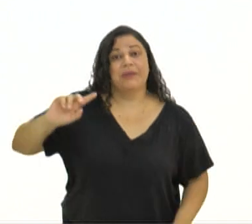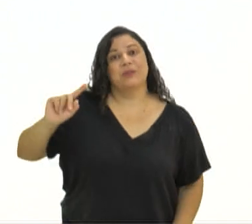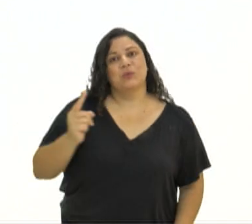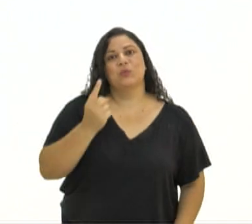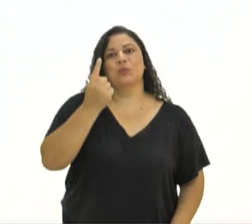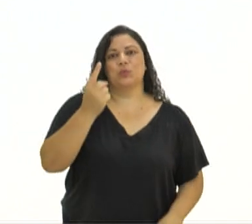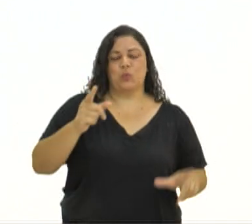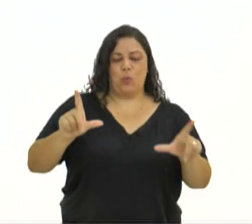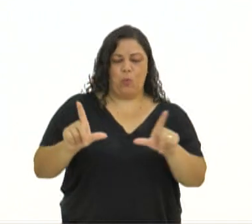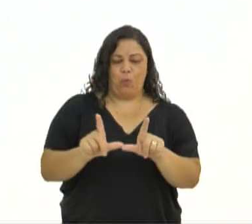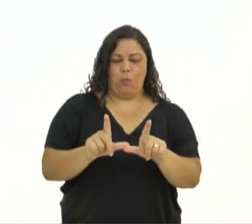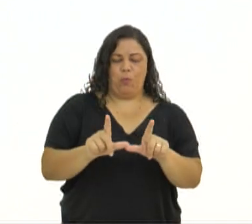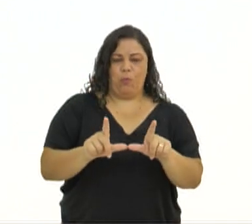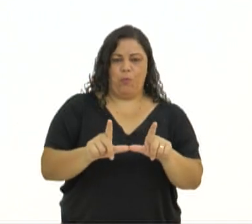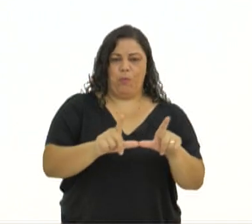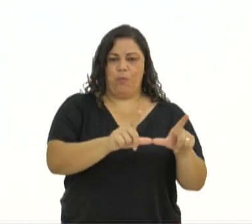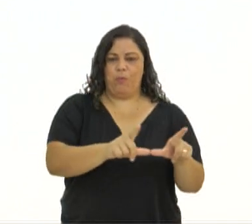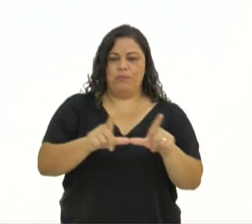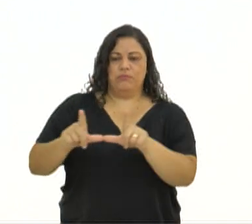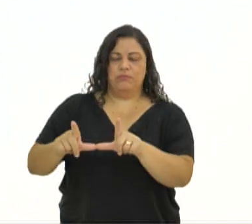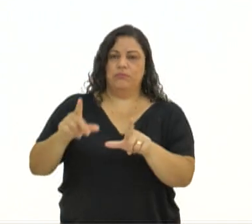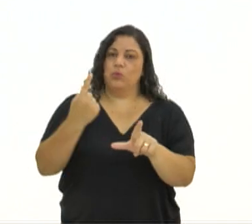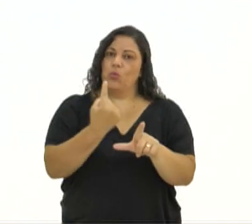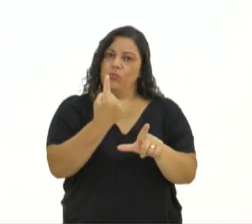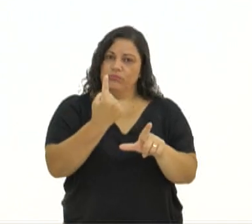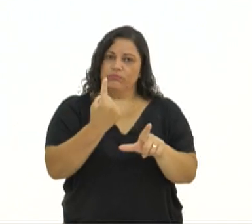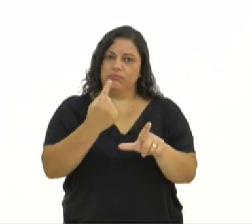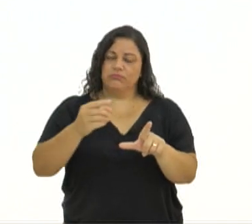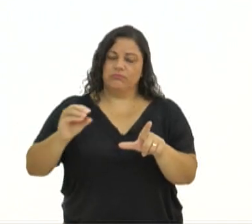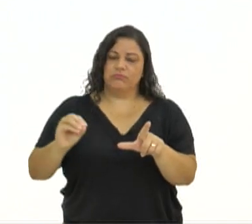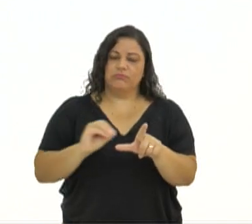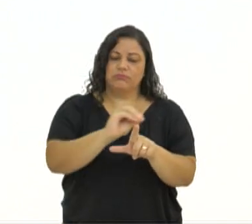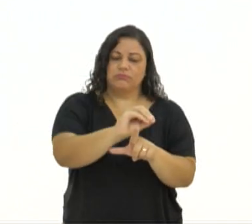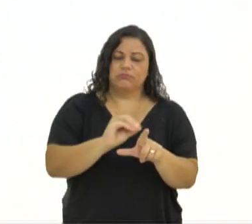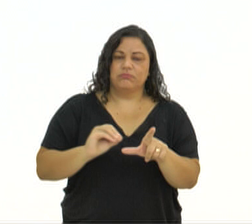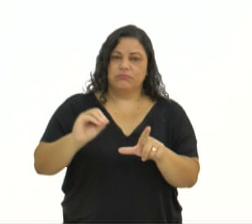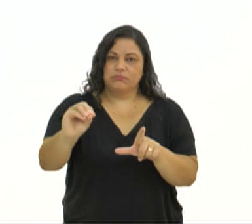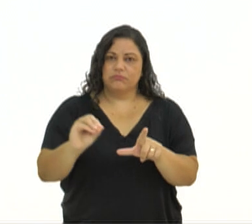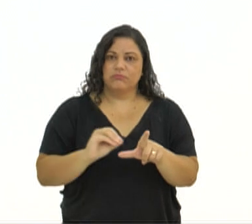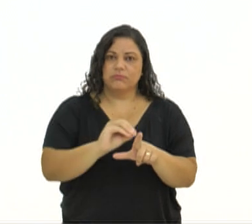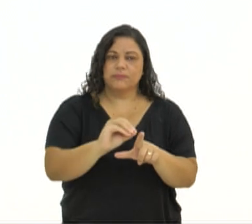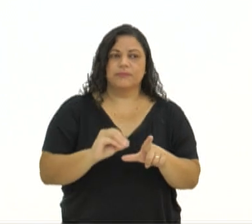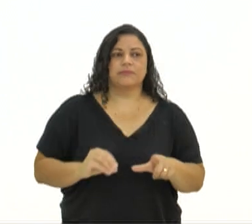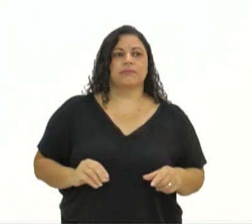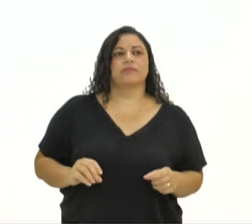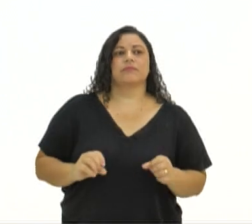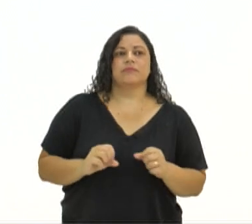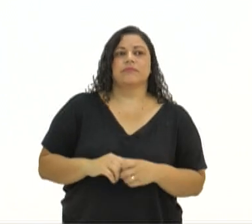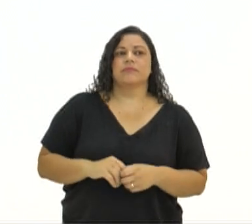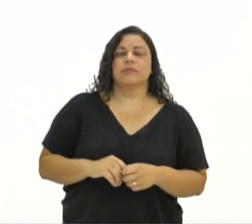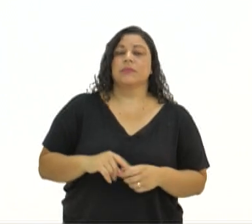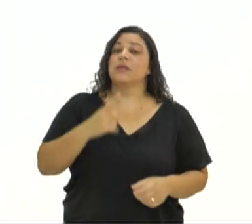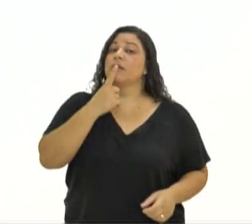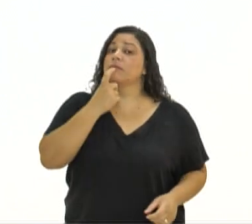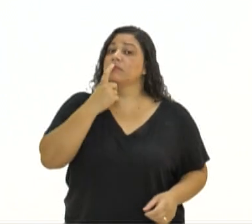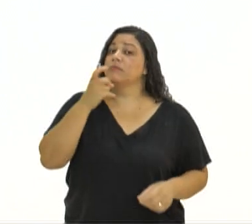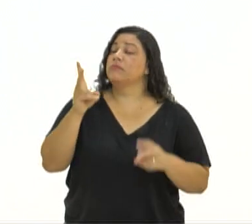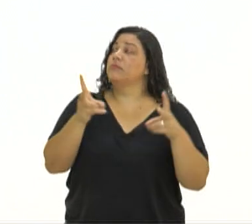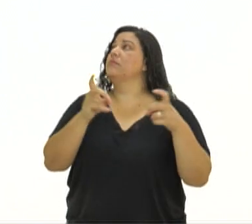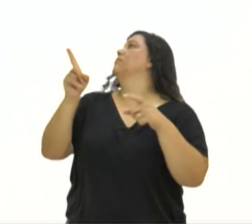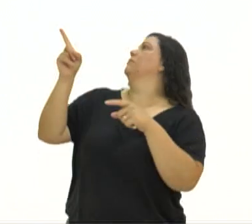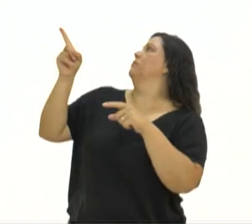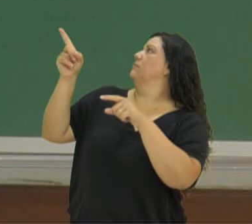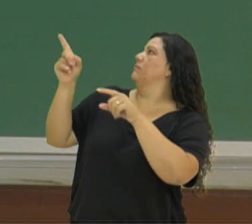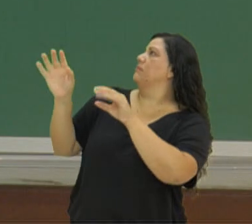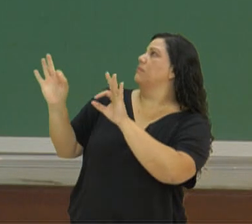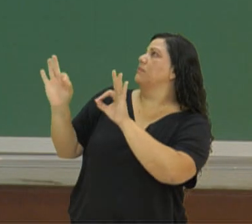vez. Apenas uma casa por movimento. Então, se esse rei está nessa casa, os pontos vermelhos é